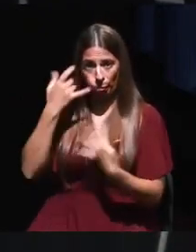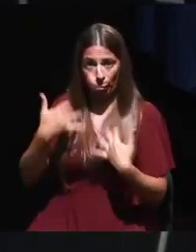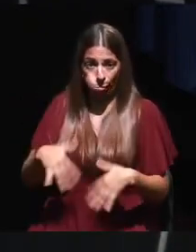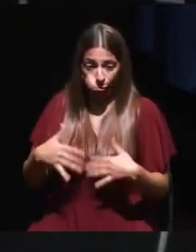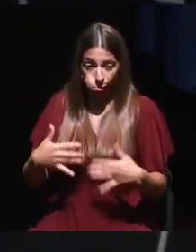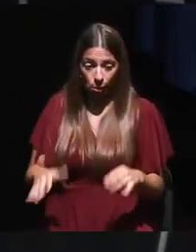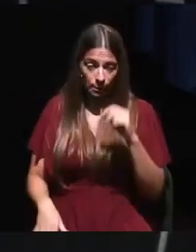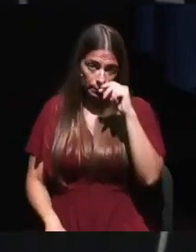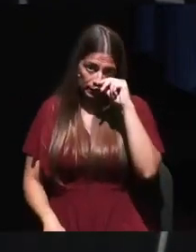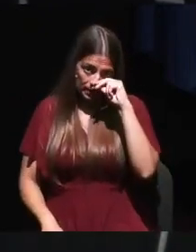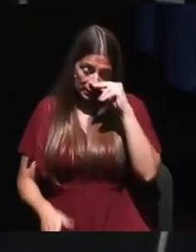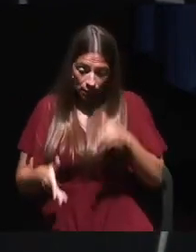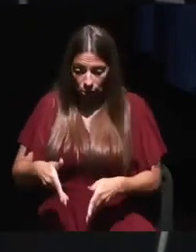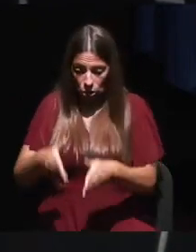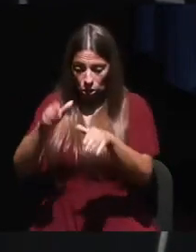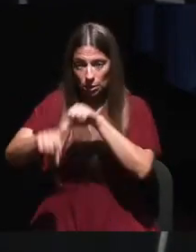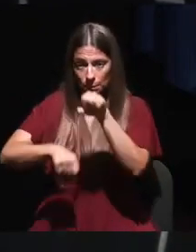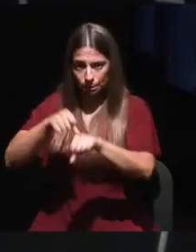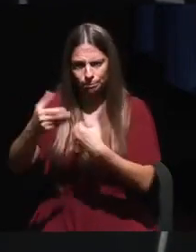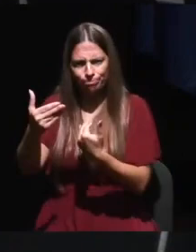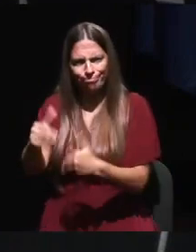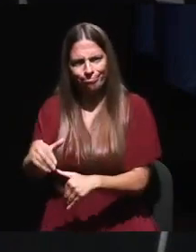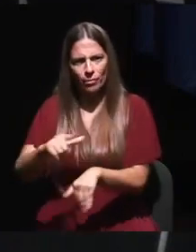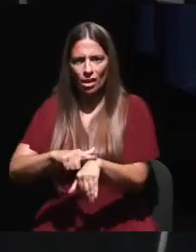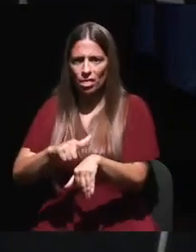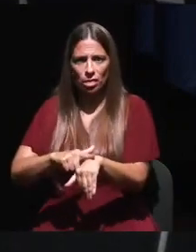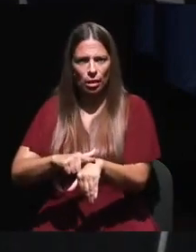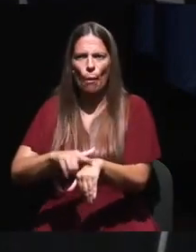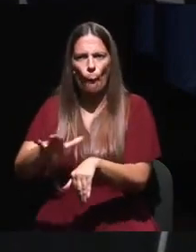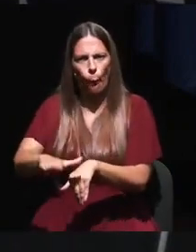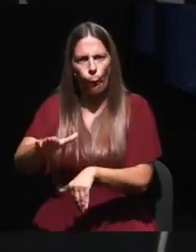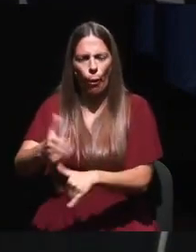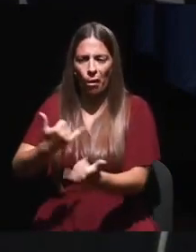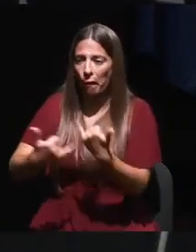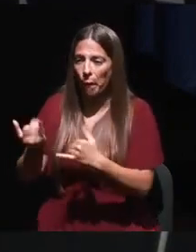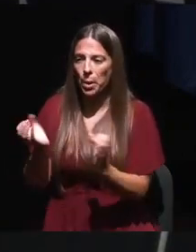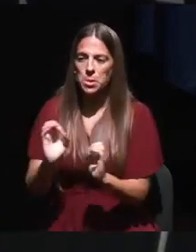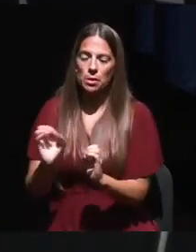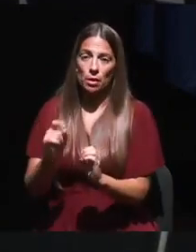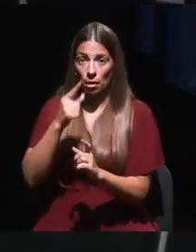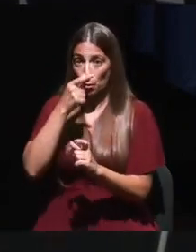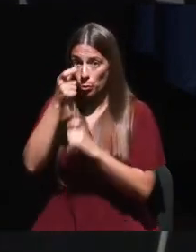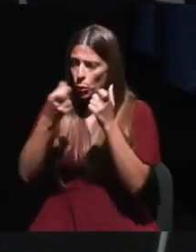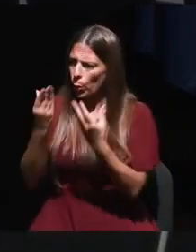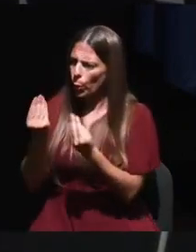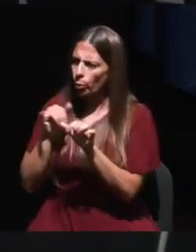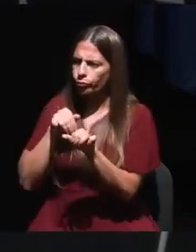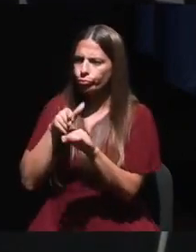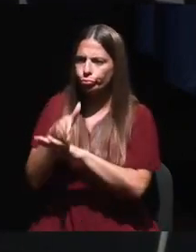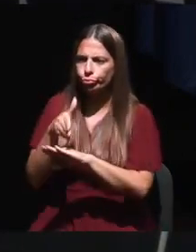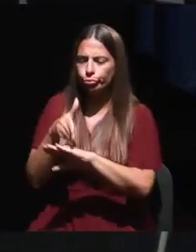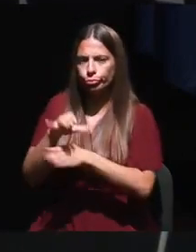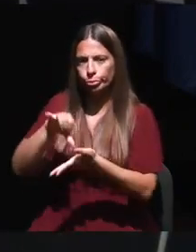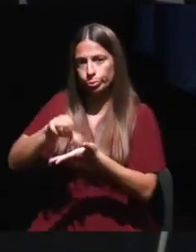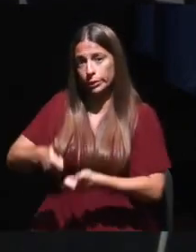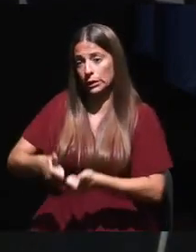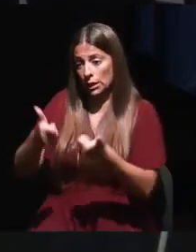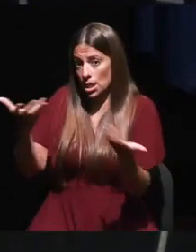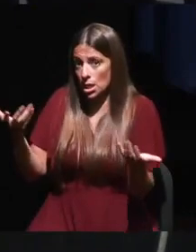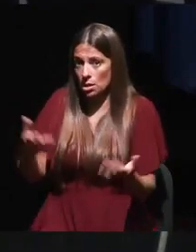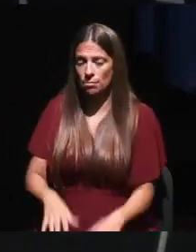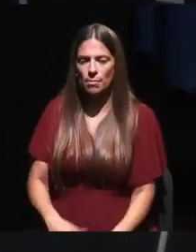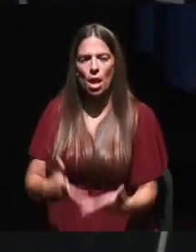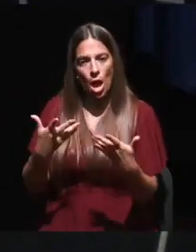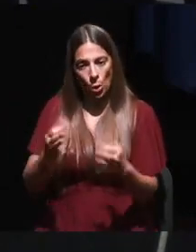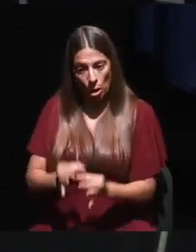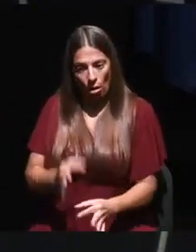grandes. A ciclovia esteve cortada há muito tempo sem alternativa. Uma ciclovia usada por muita gente para aceder ao centro da cidade. Agora finalmente